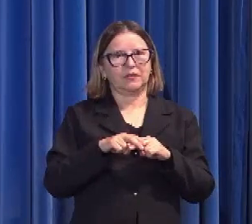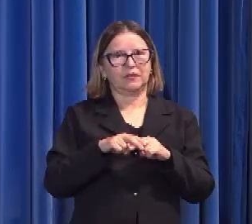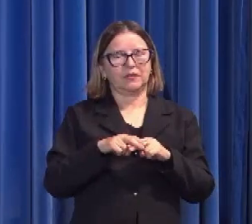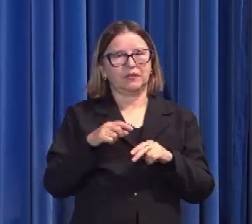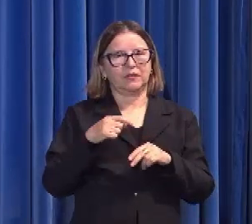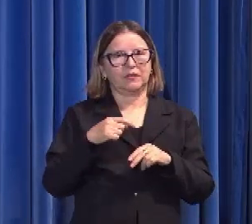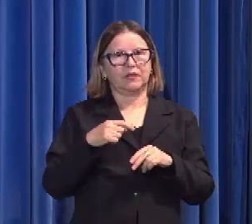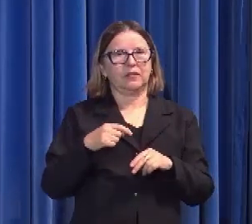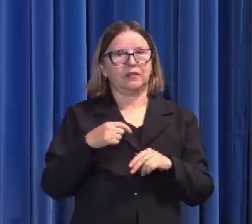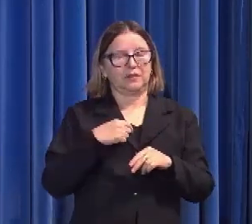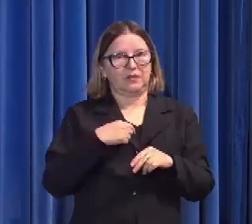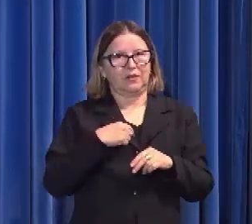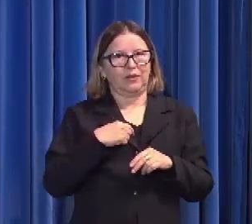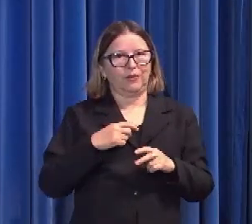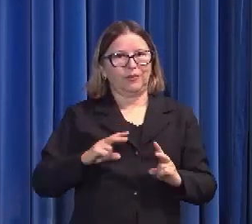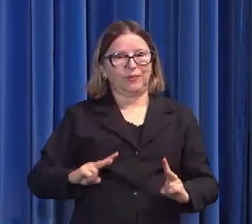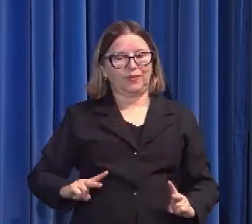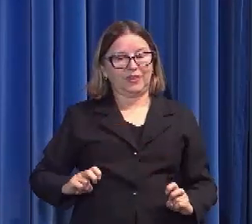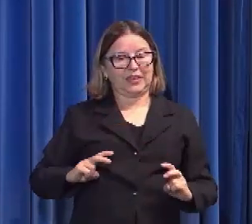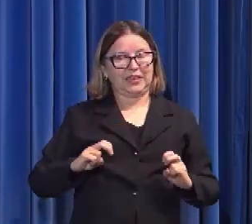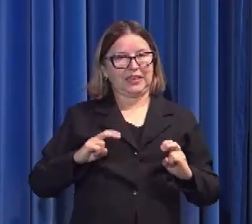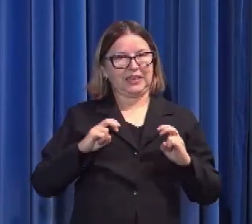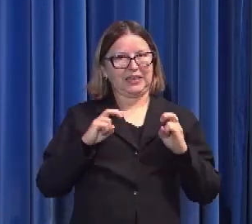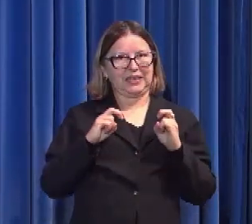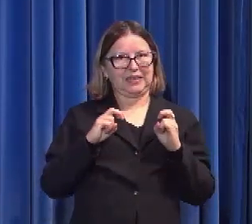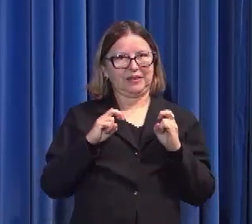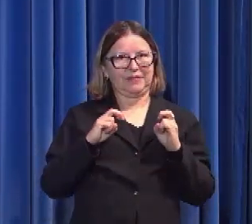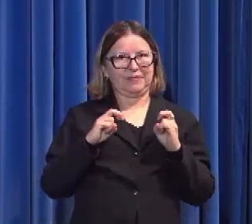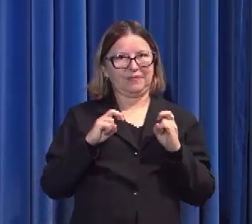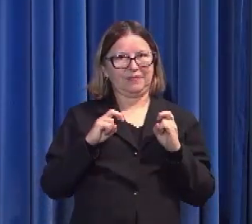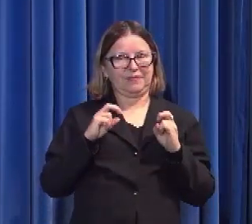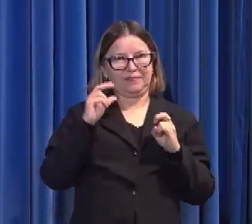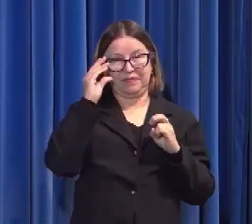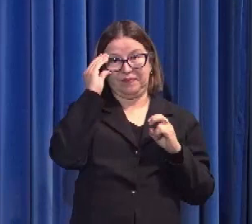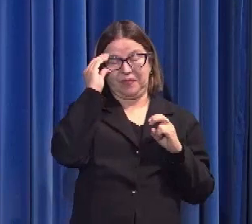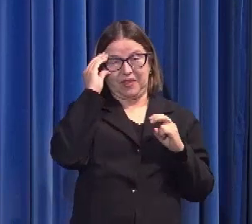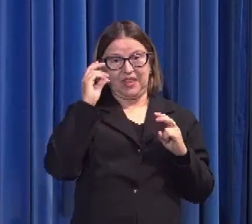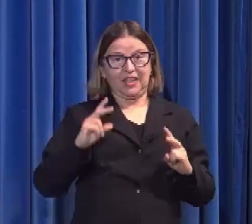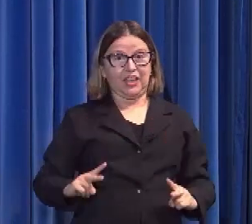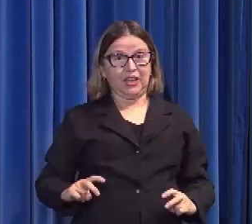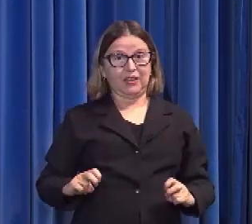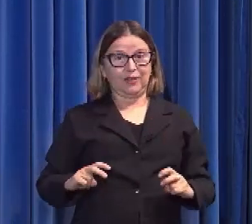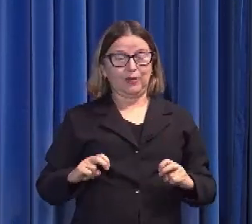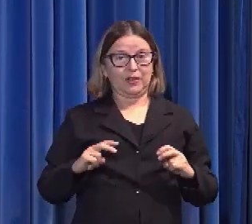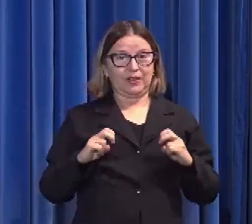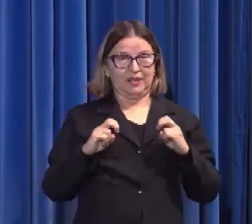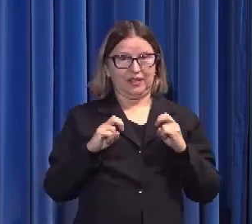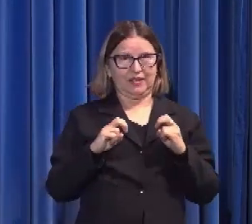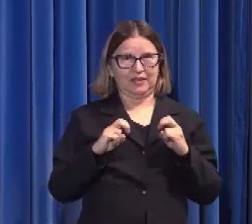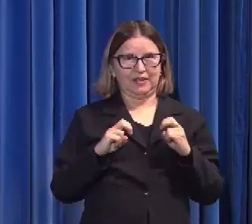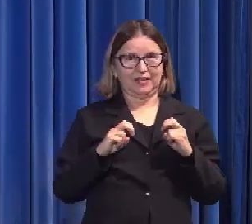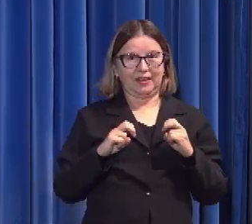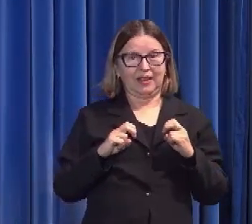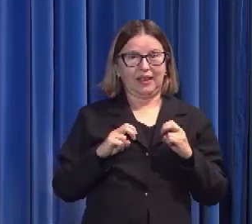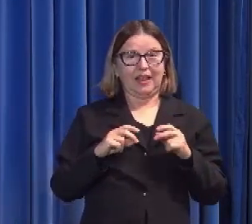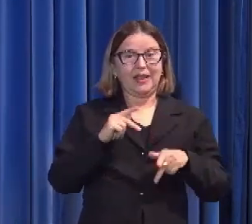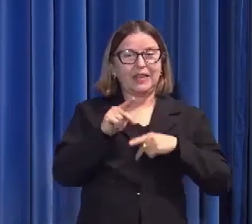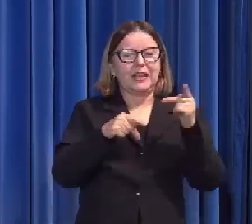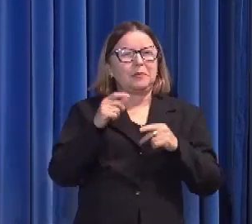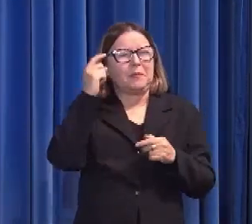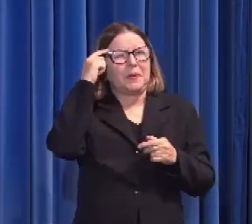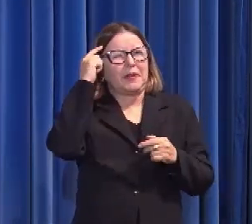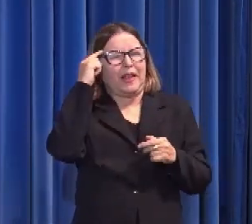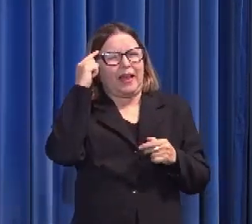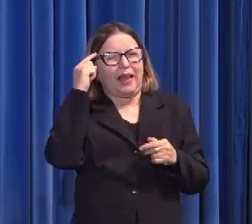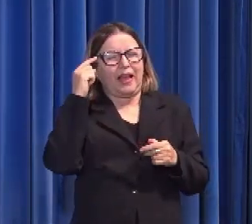com câncer Oi e a o câncer diria vai morrer e